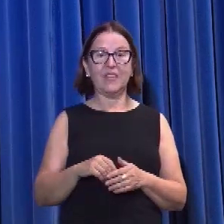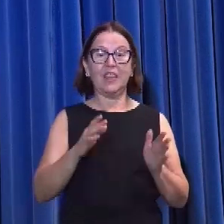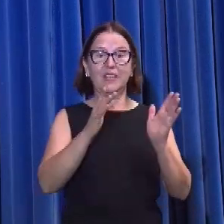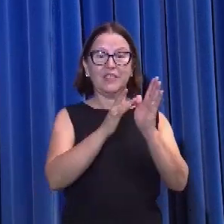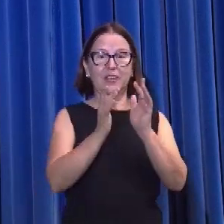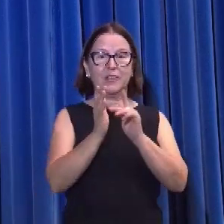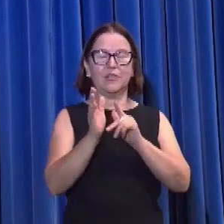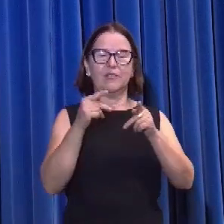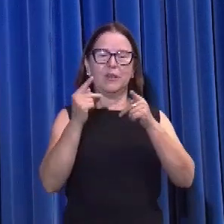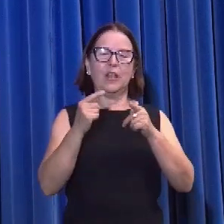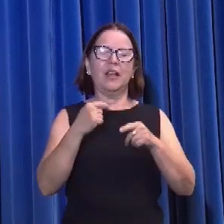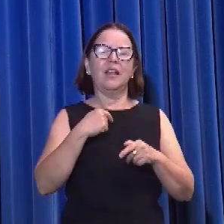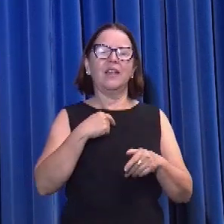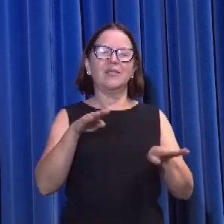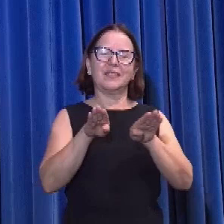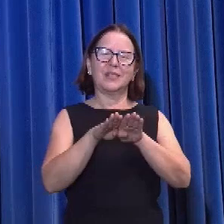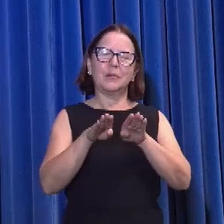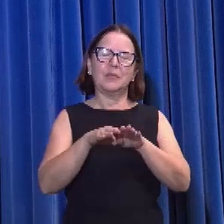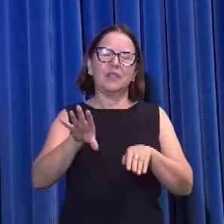vos amei.